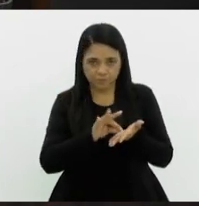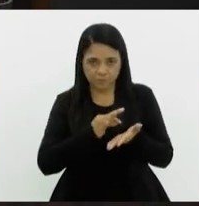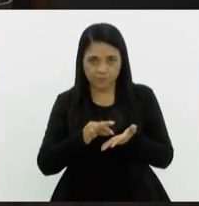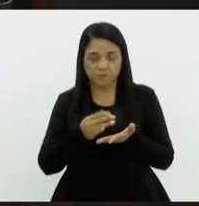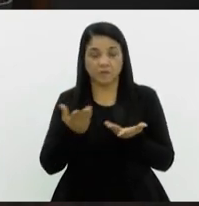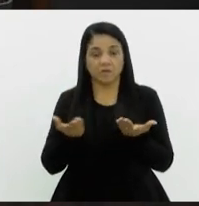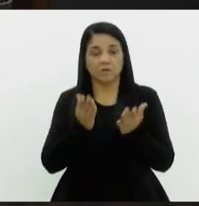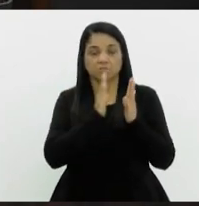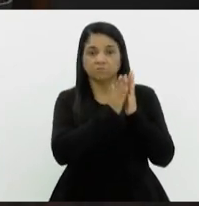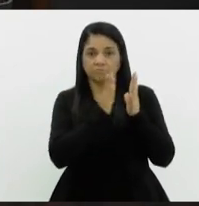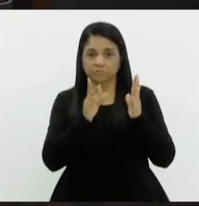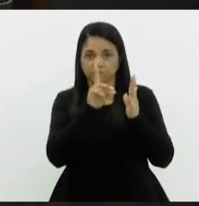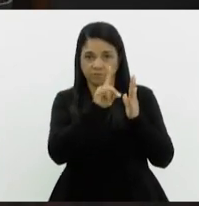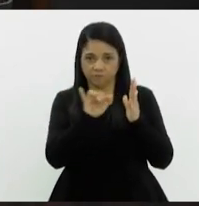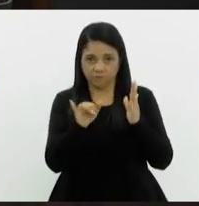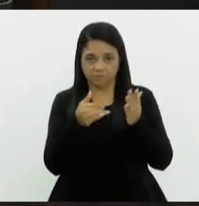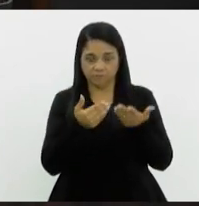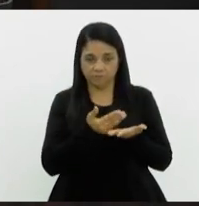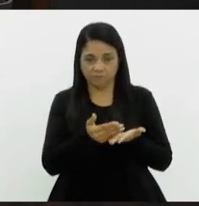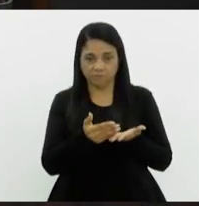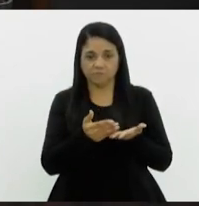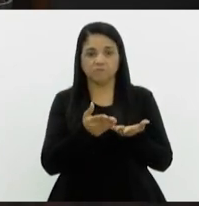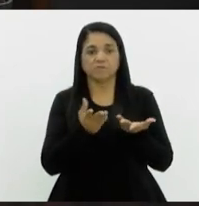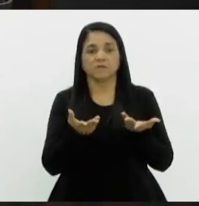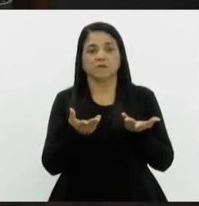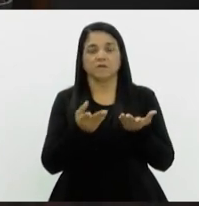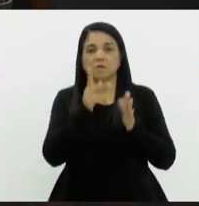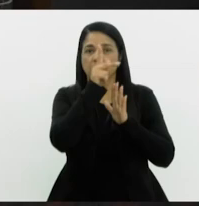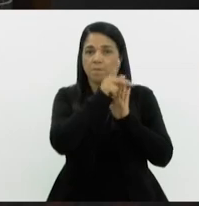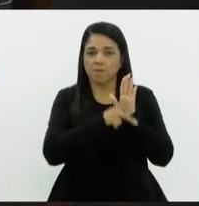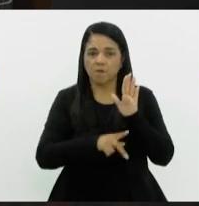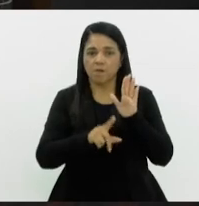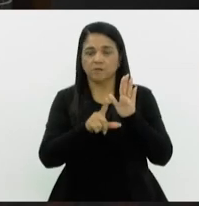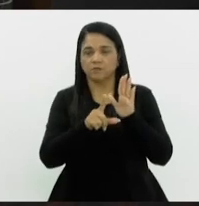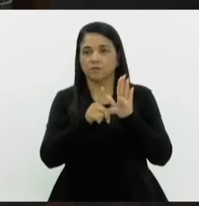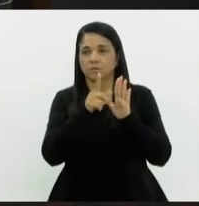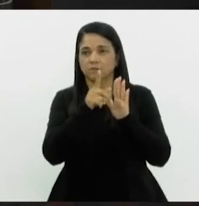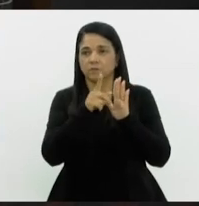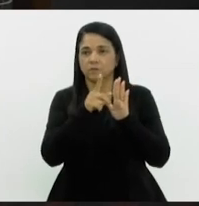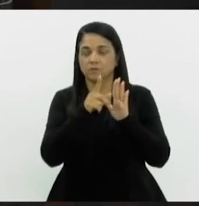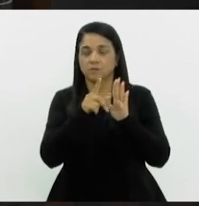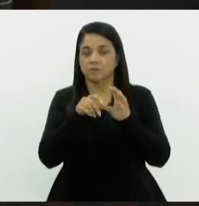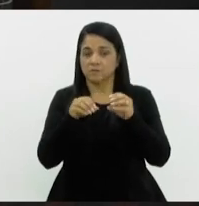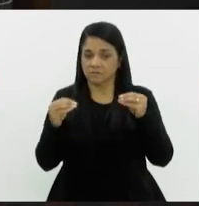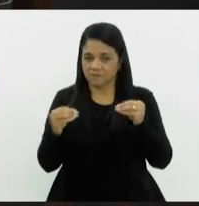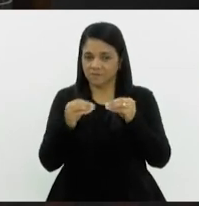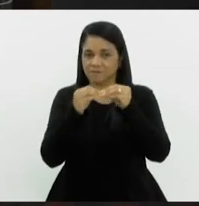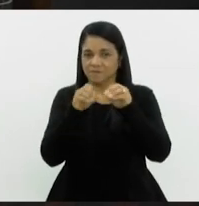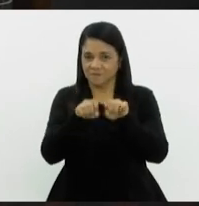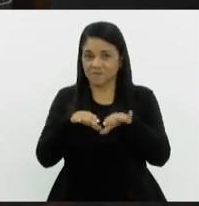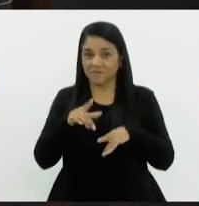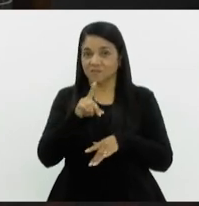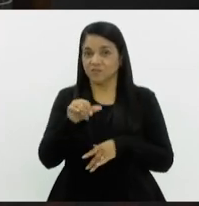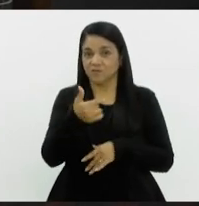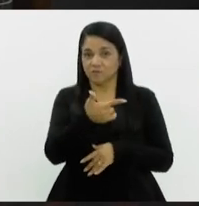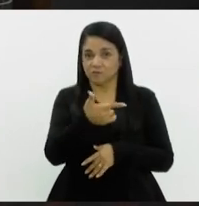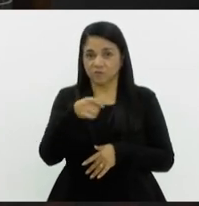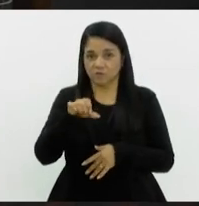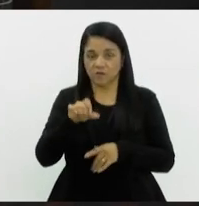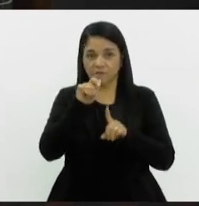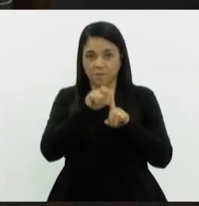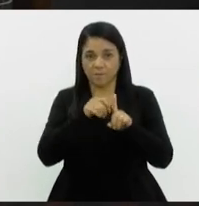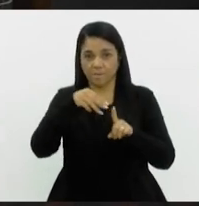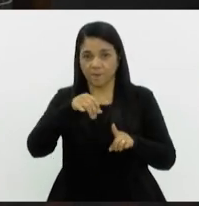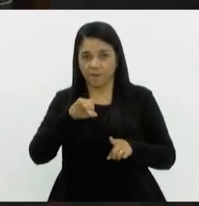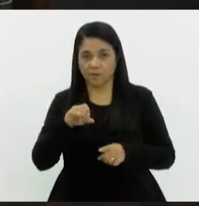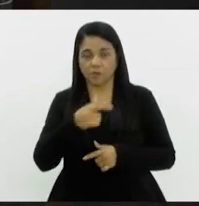Passa-se ao expediente inicial, à ordem do dia, sessão ordinária do dia 29 de maio